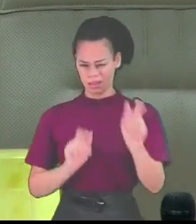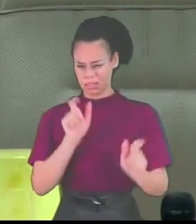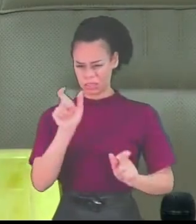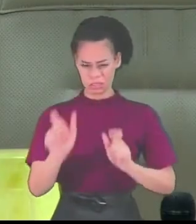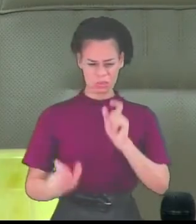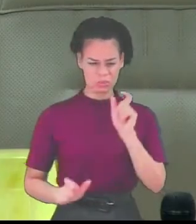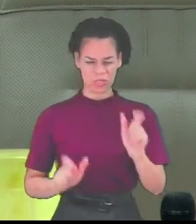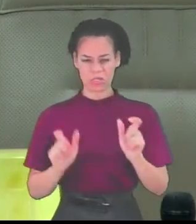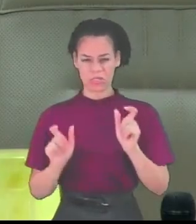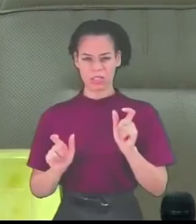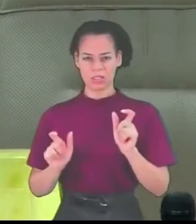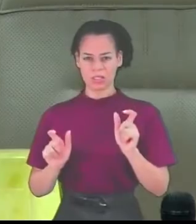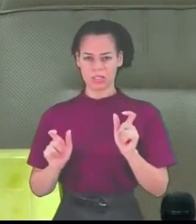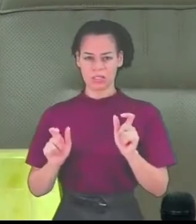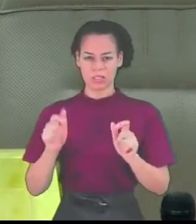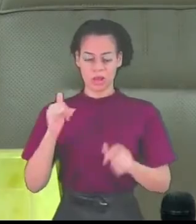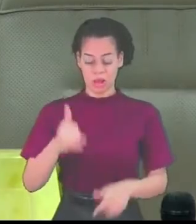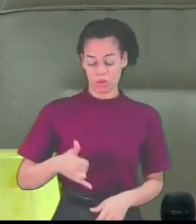ostentam